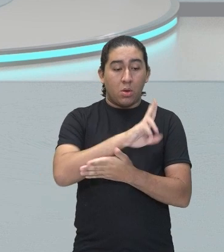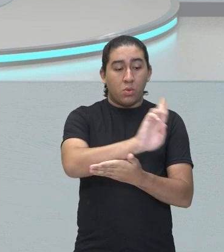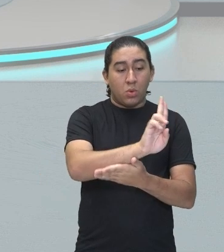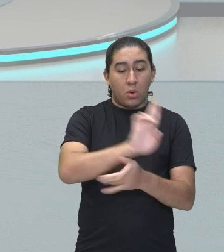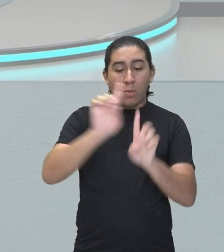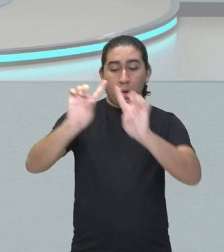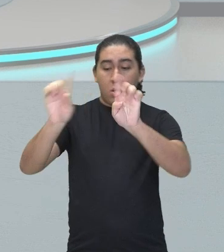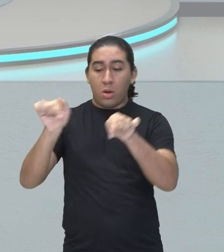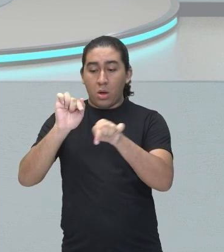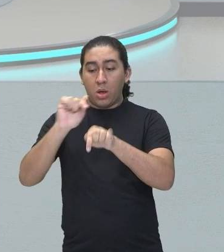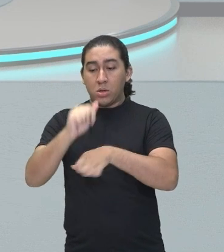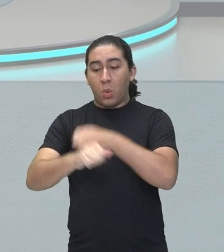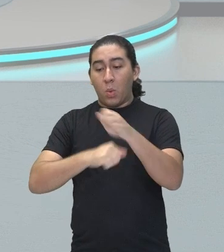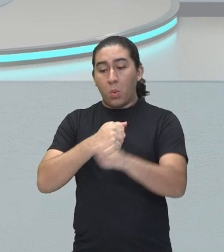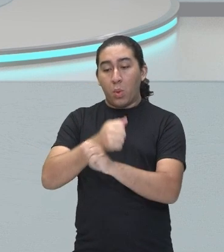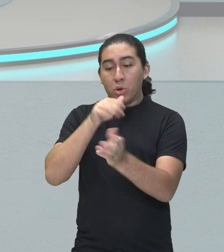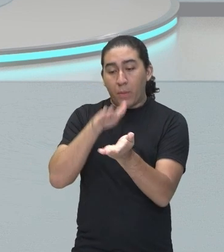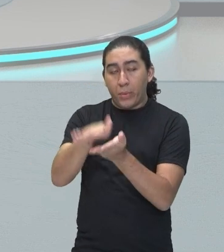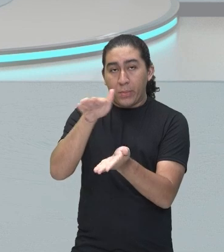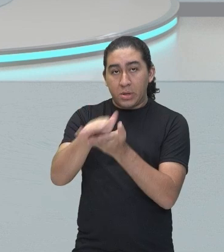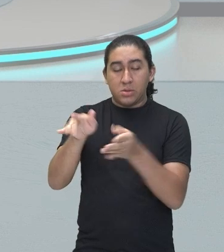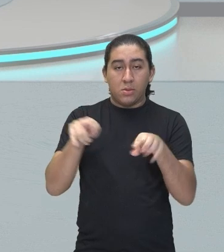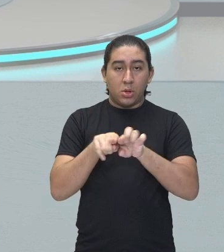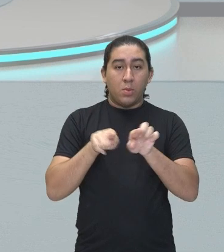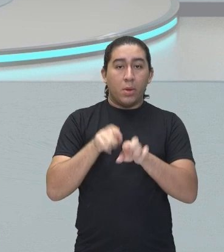1753, Epicédio,